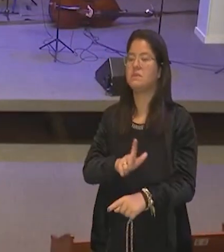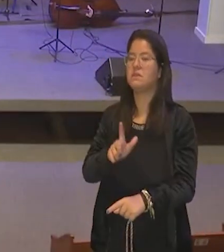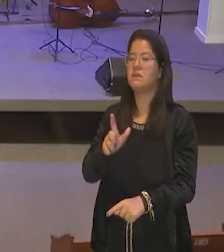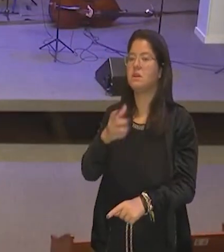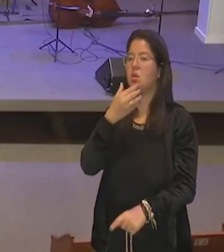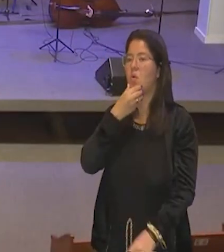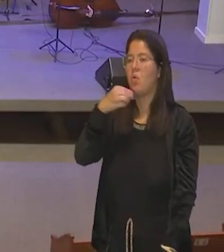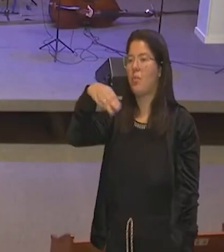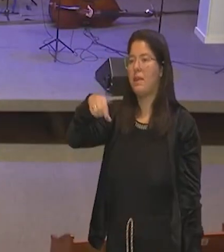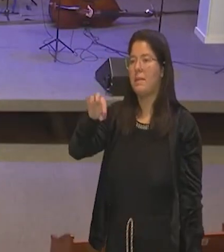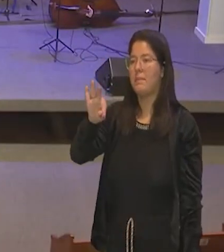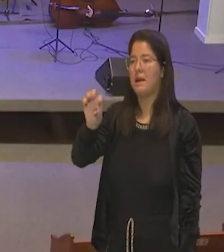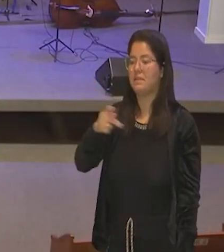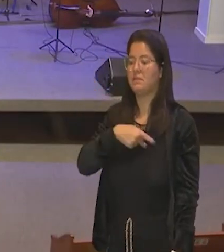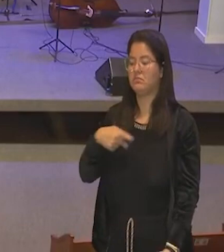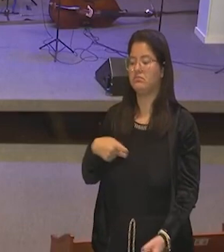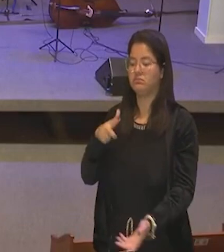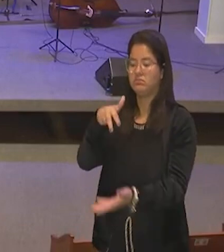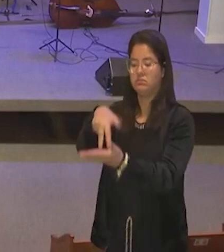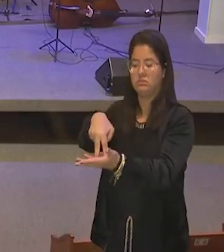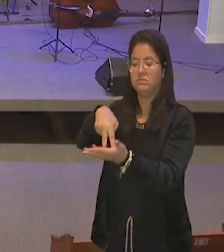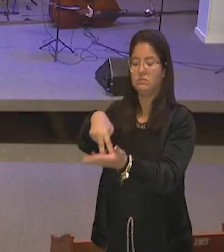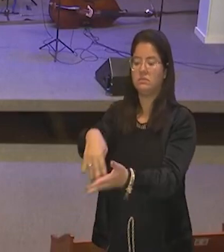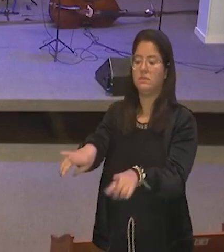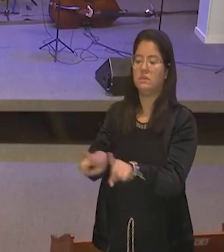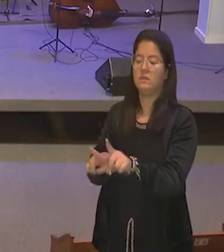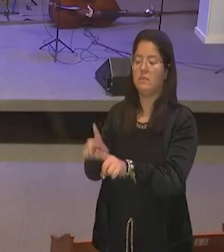Maemo neste sentido, e o pastor Maemo também